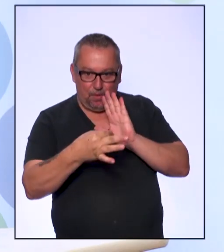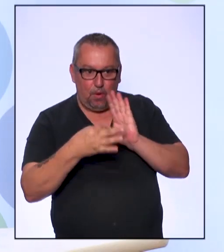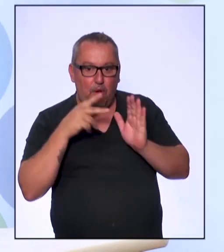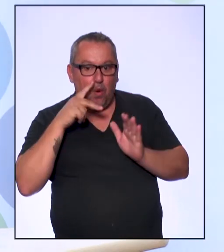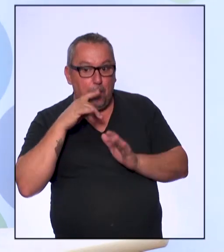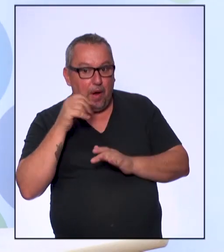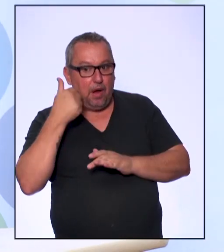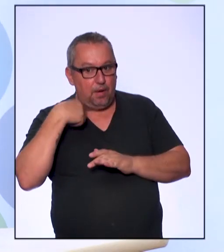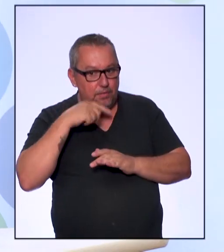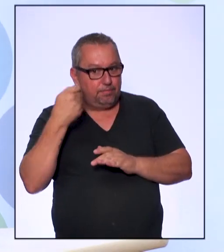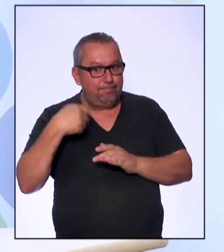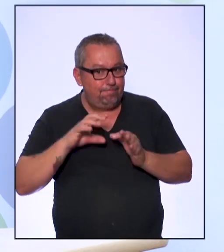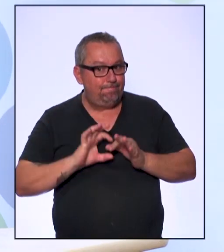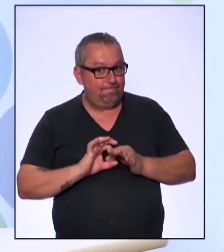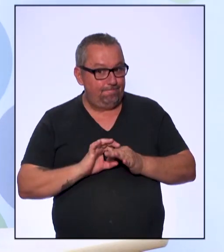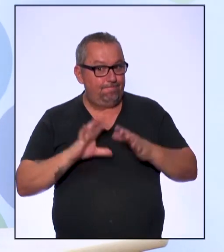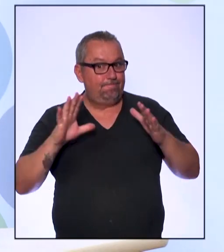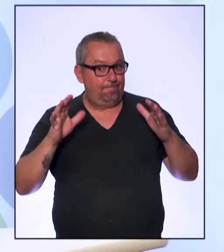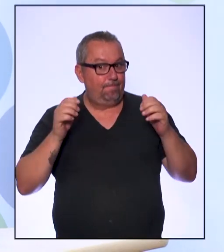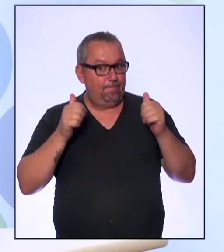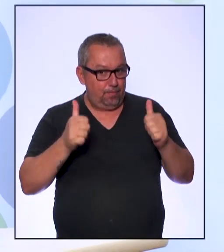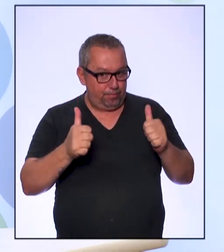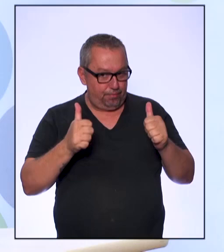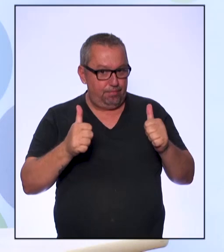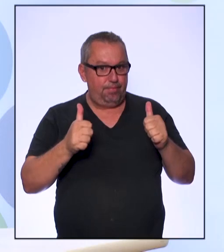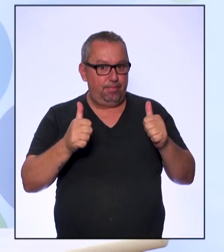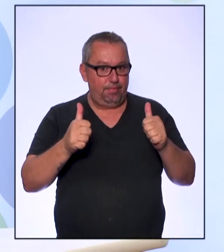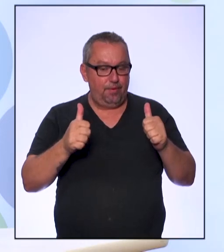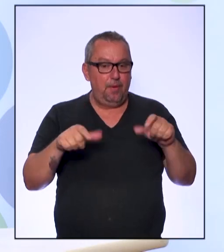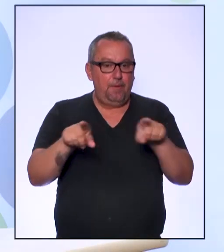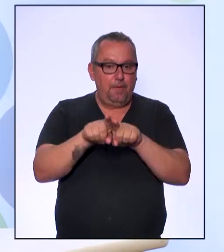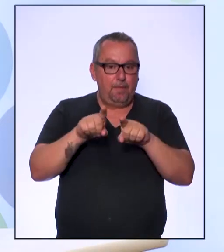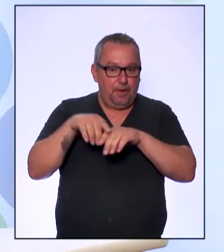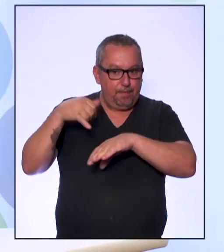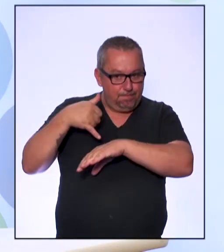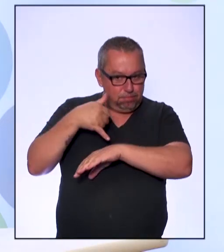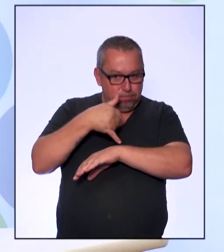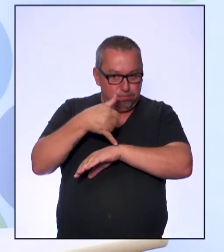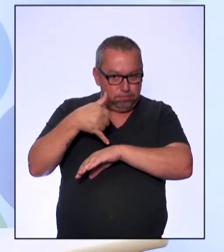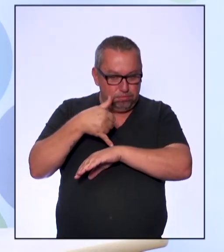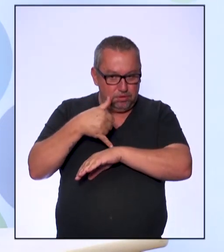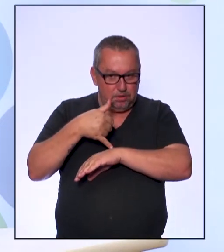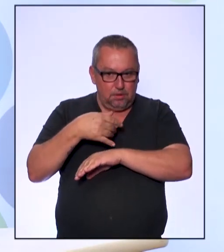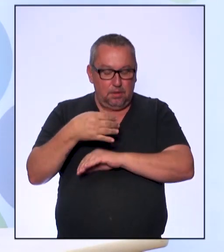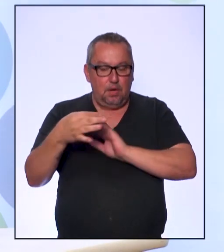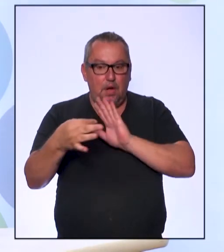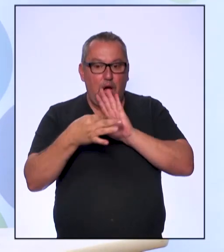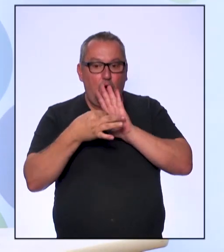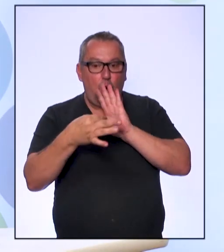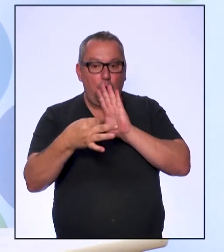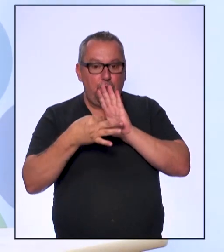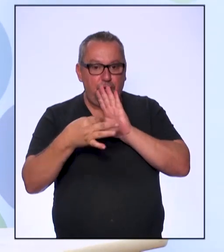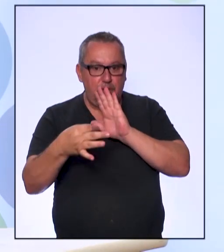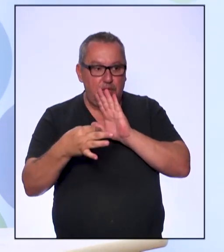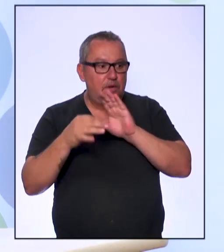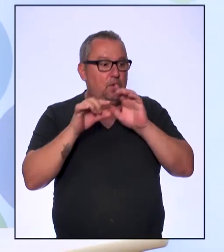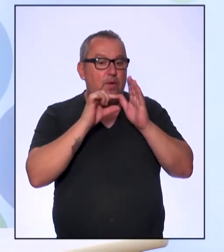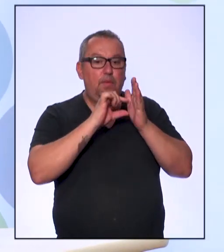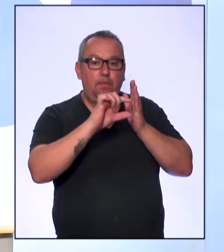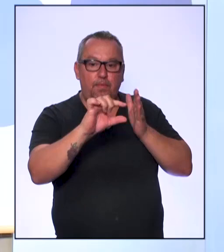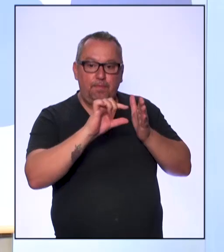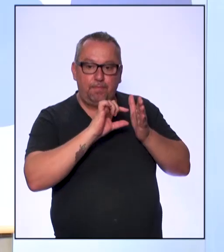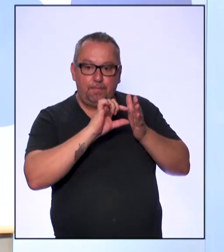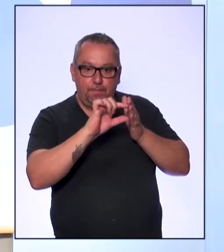devem autorizar, tá bom, a tatuagem. E a opinião desse parágrafo que eles estão falando também, a respeito da